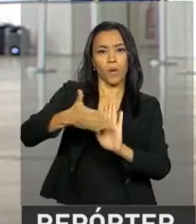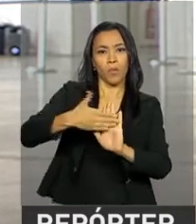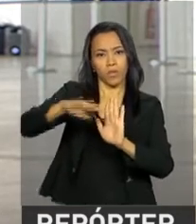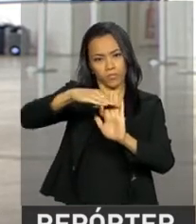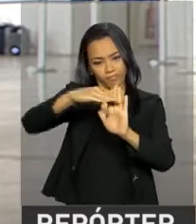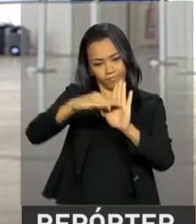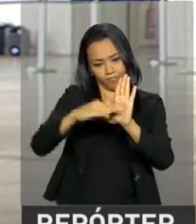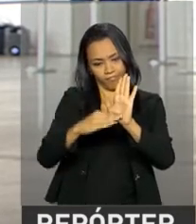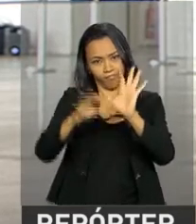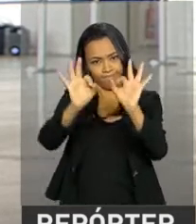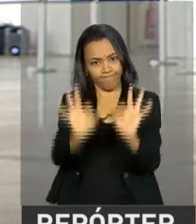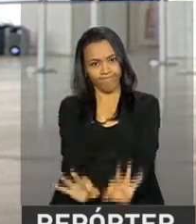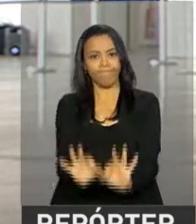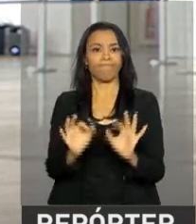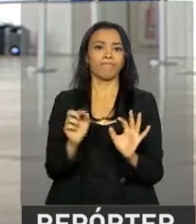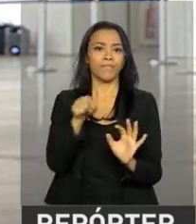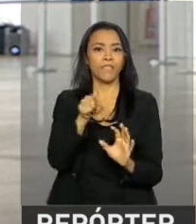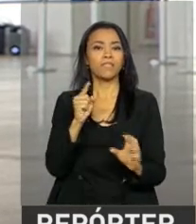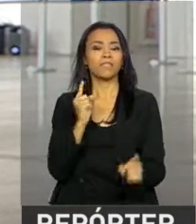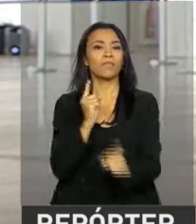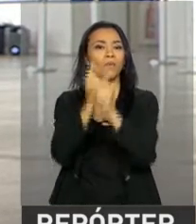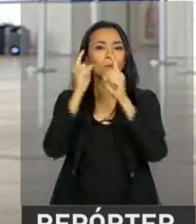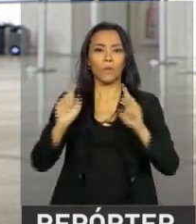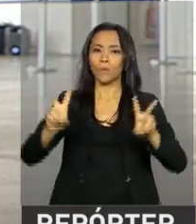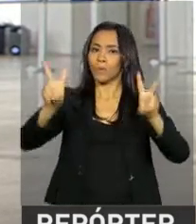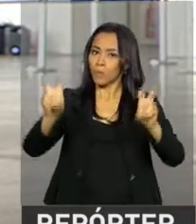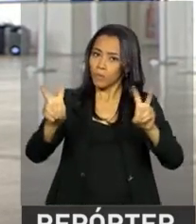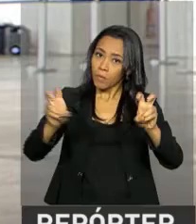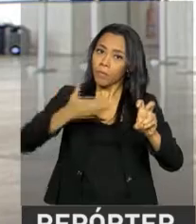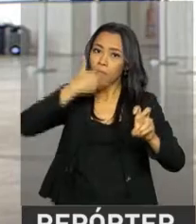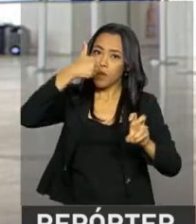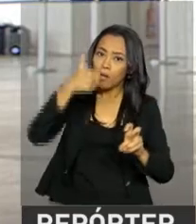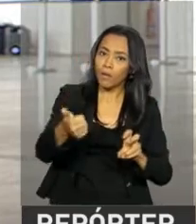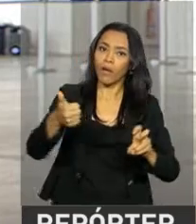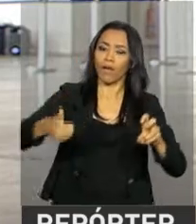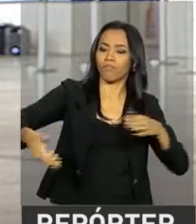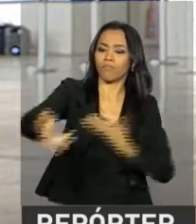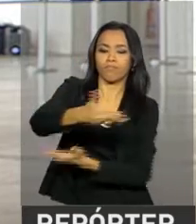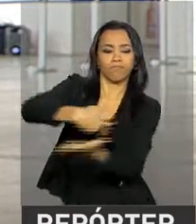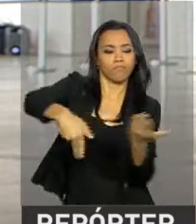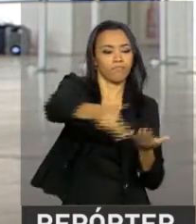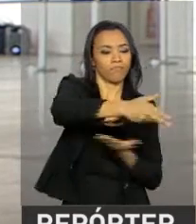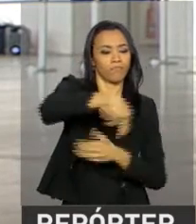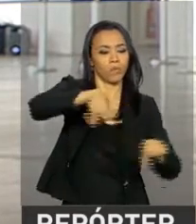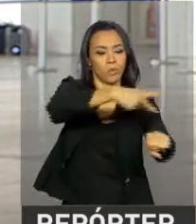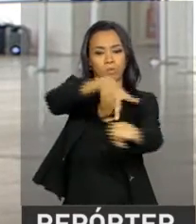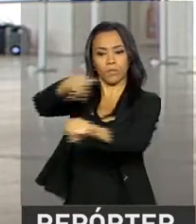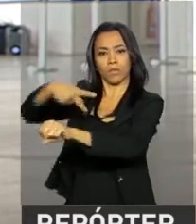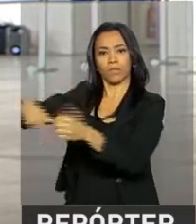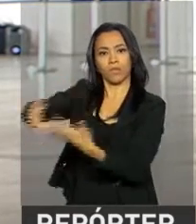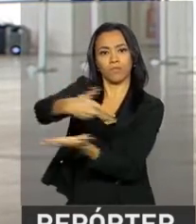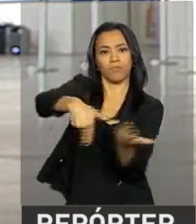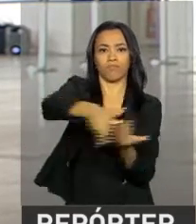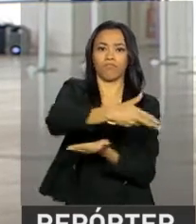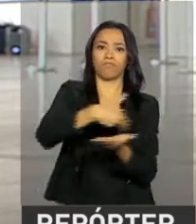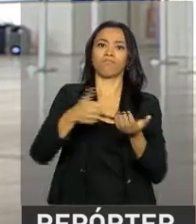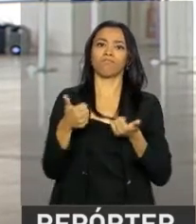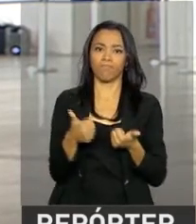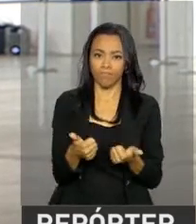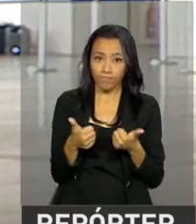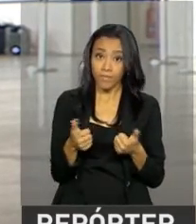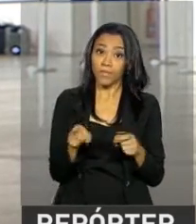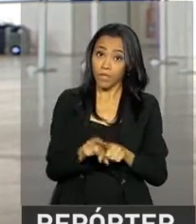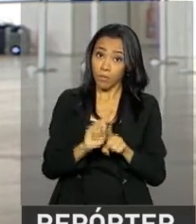concretas sobre esse tema para melhorar a cooperação internacional e regional é nesse sentido também deve ser